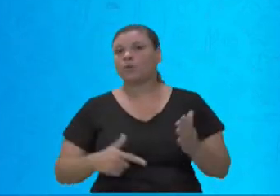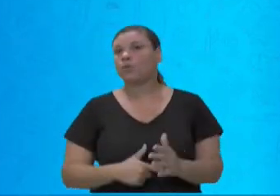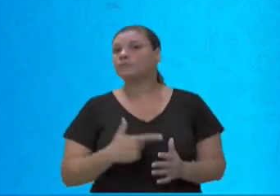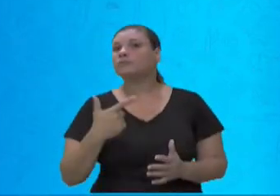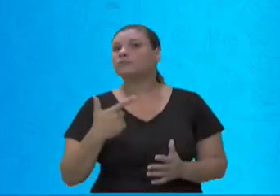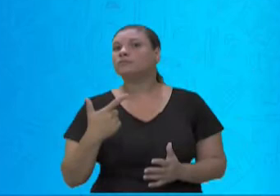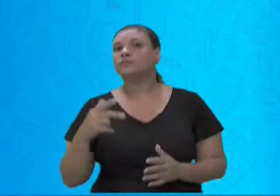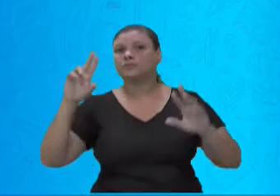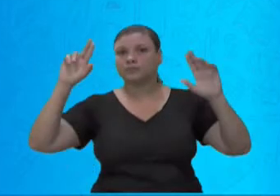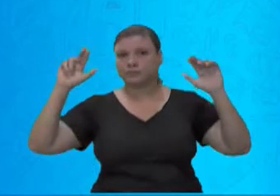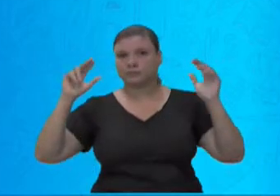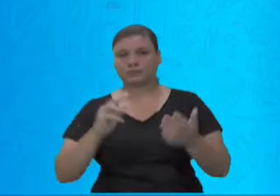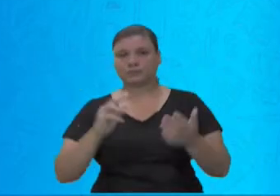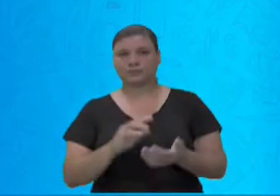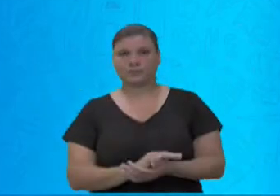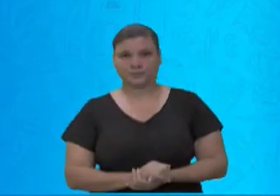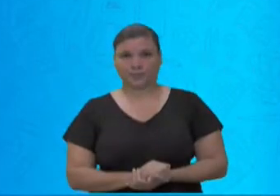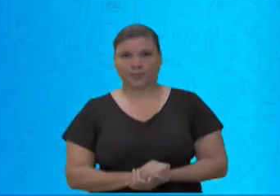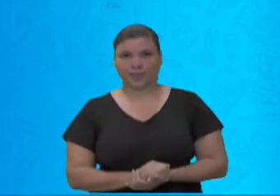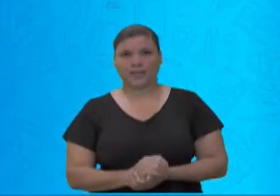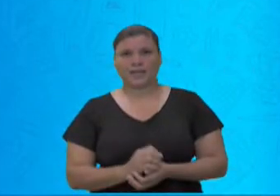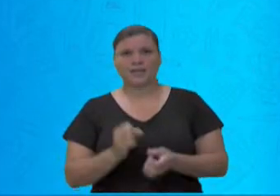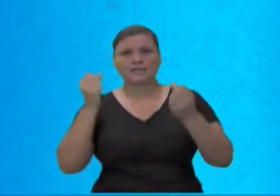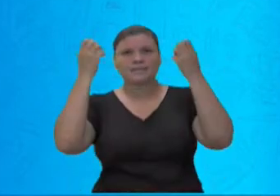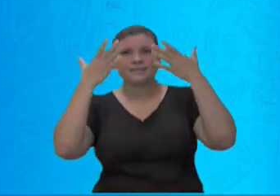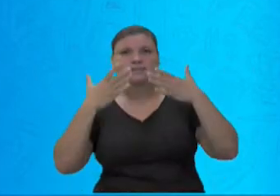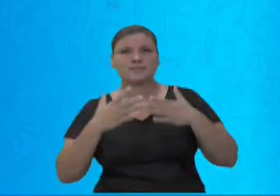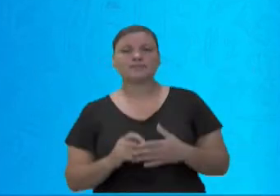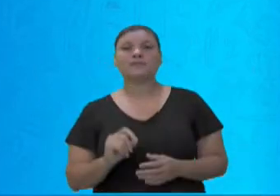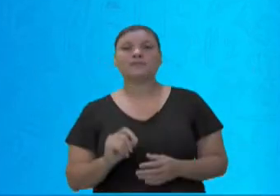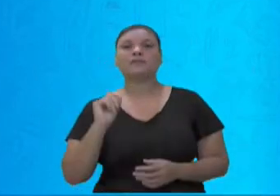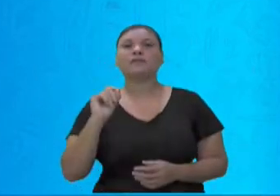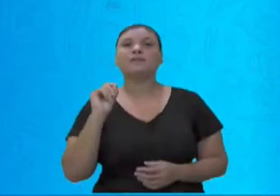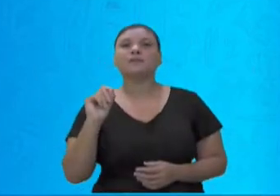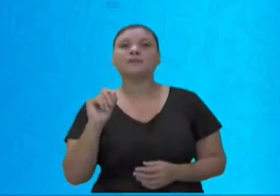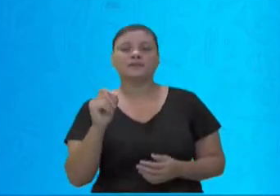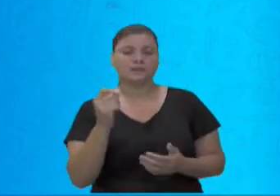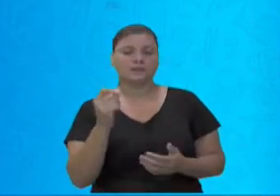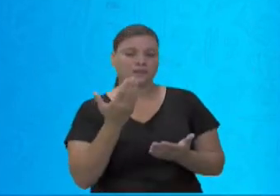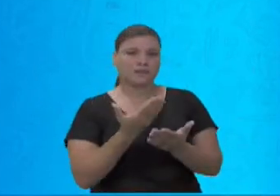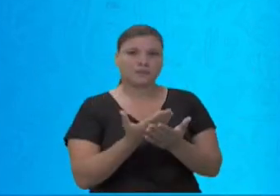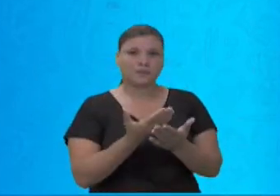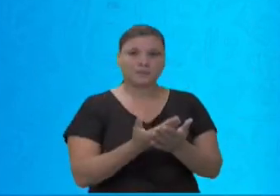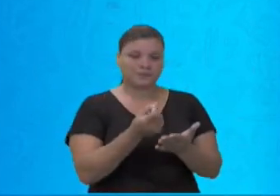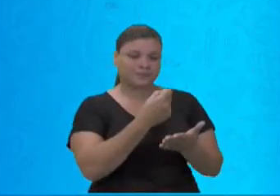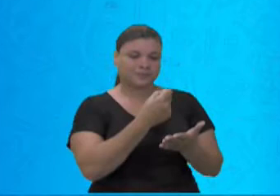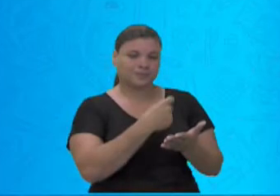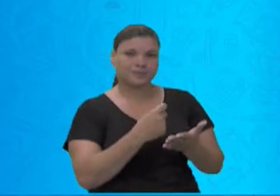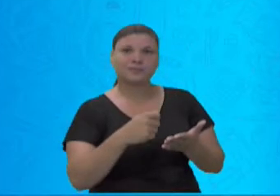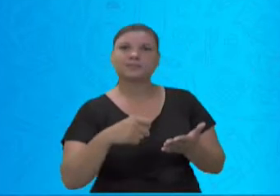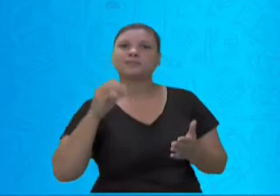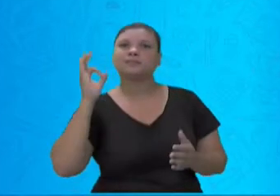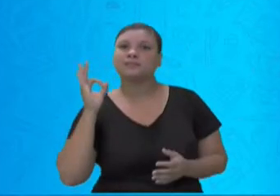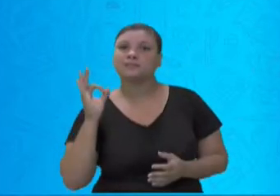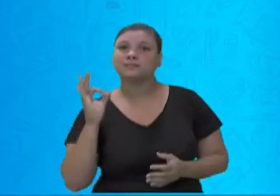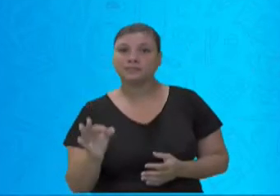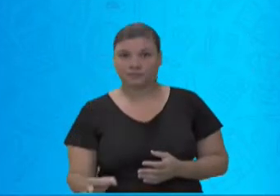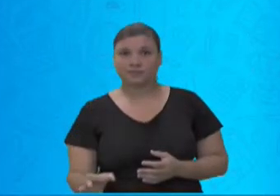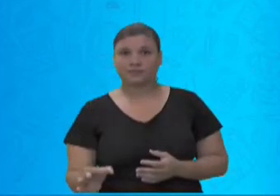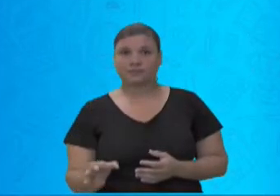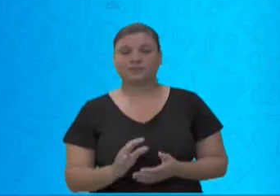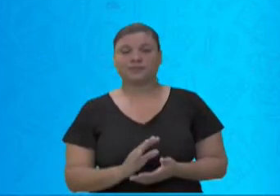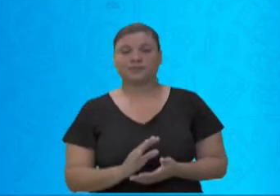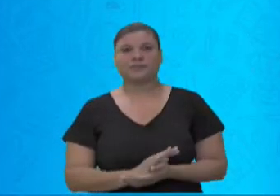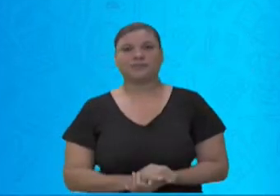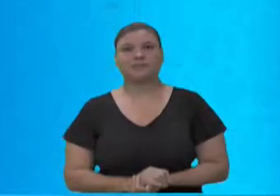parte. Vamos tratar aqui sobre ortografia. E para isso, eu pensei que nós podemos entender